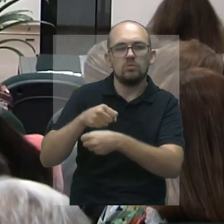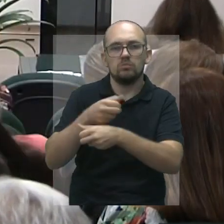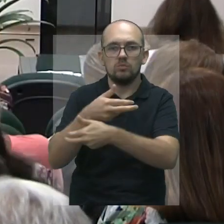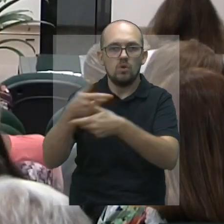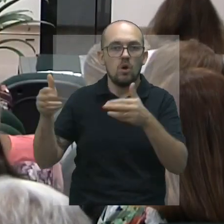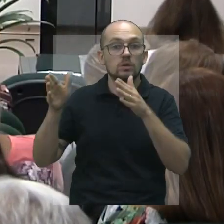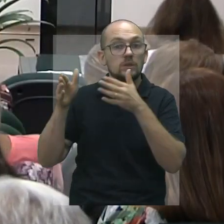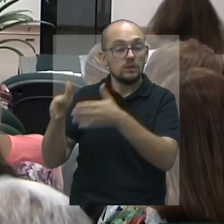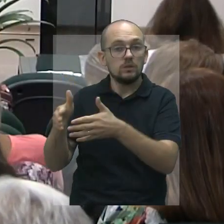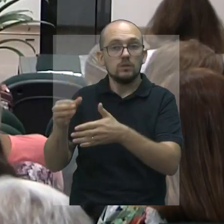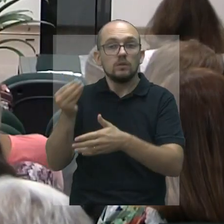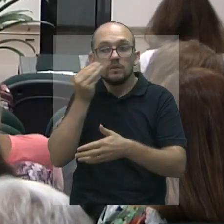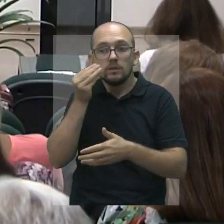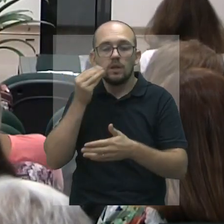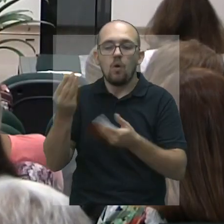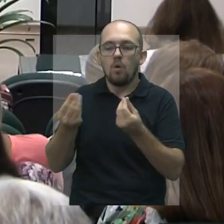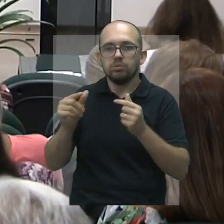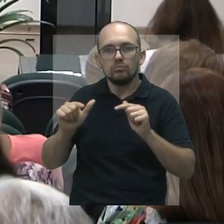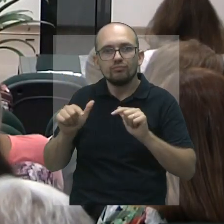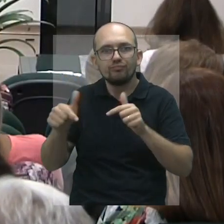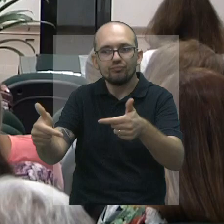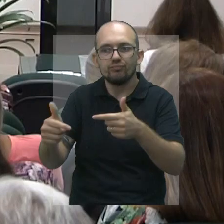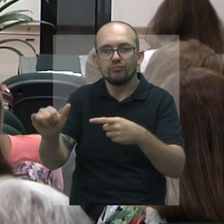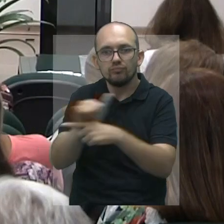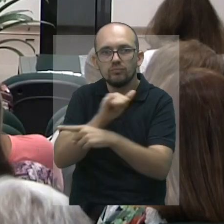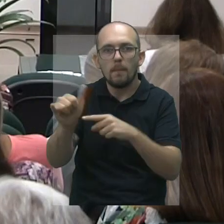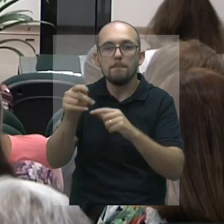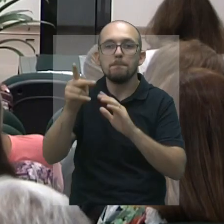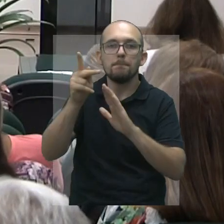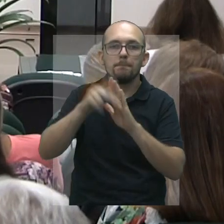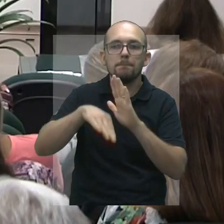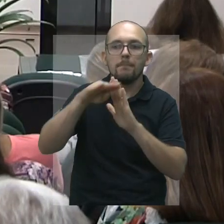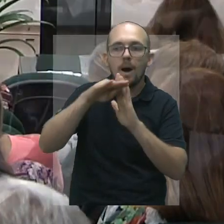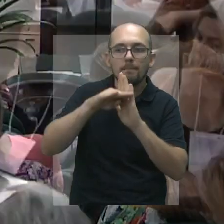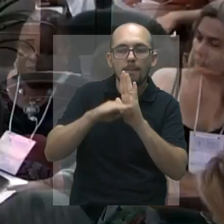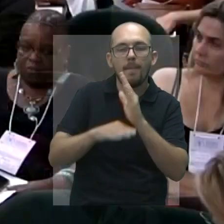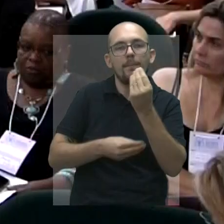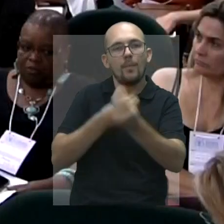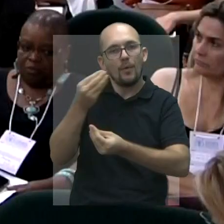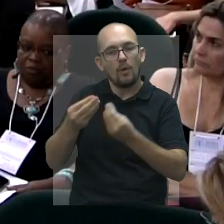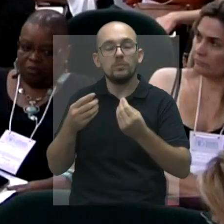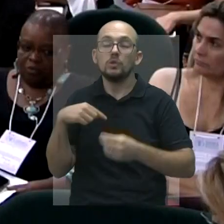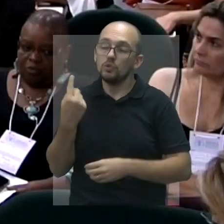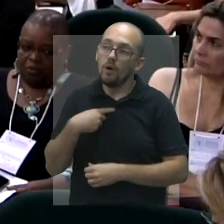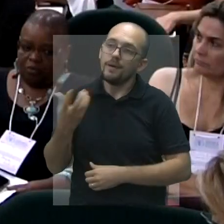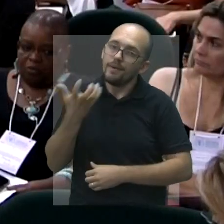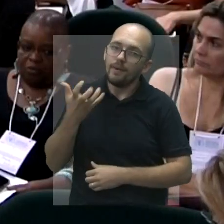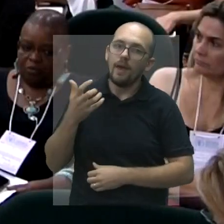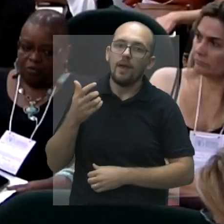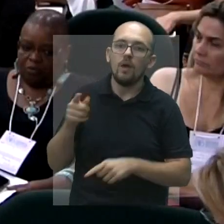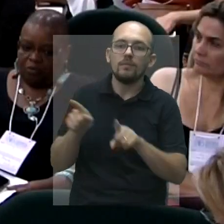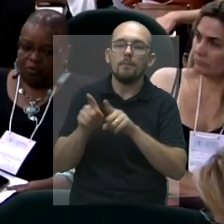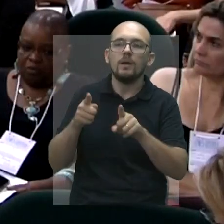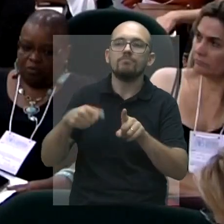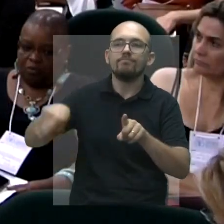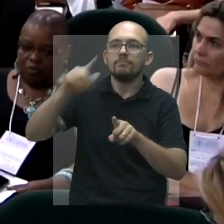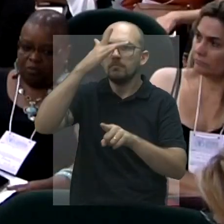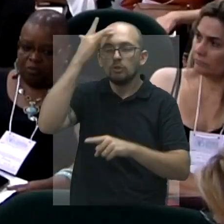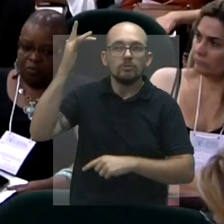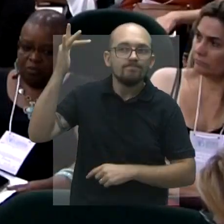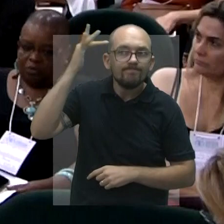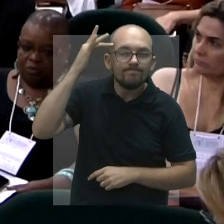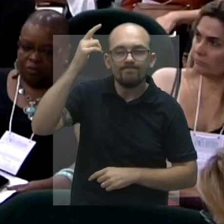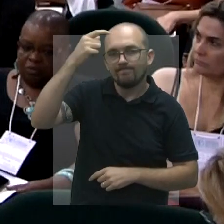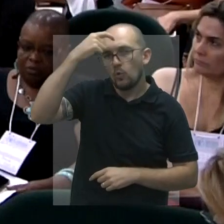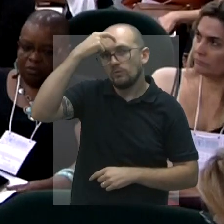poder atuar nessa frente, os melhores planos de ações, a gente também pretende aqui sensibilizar a